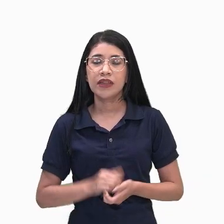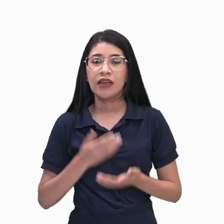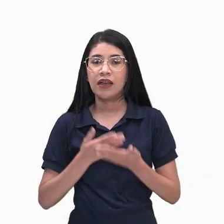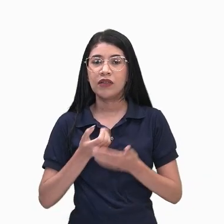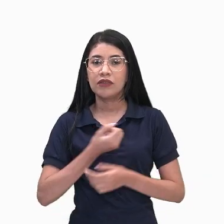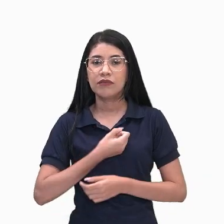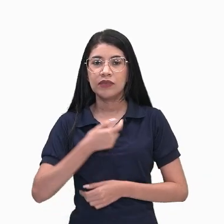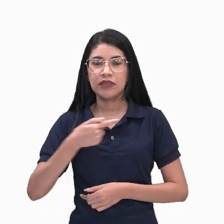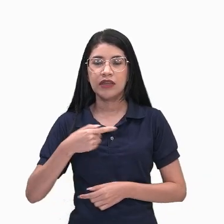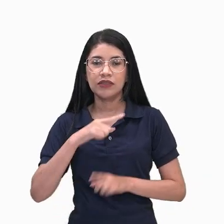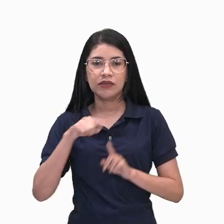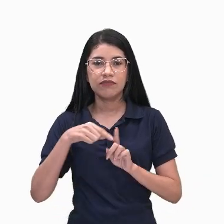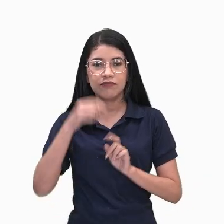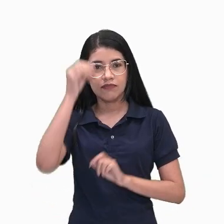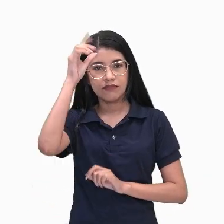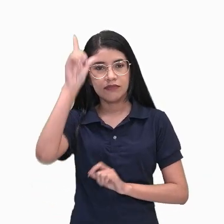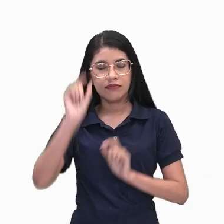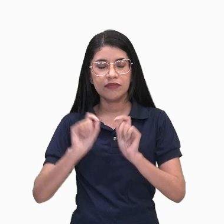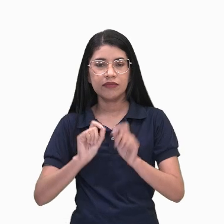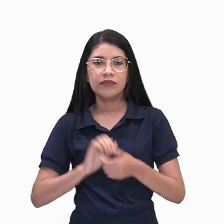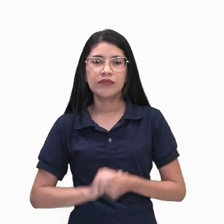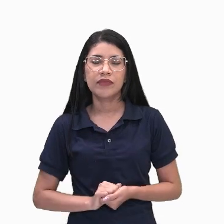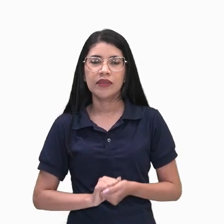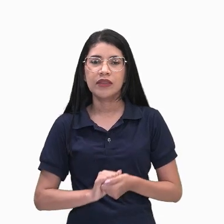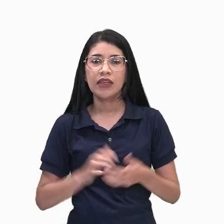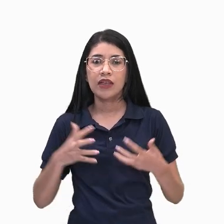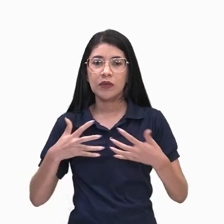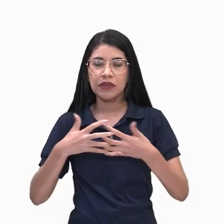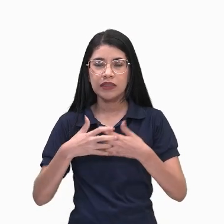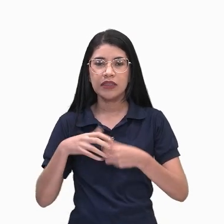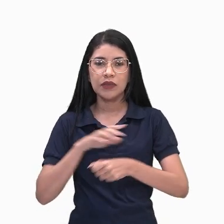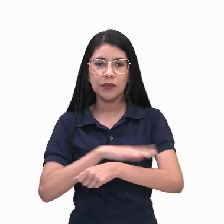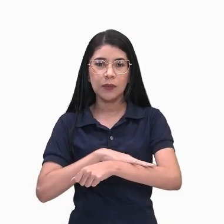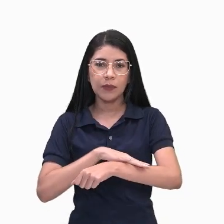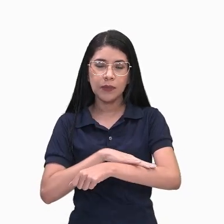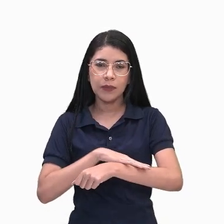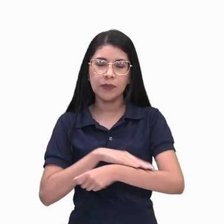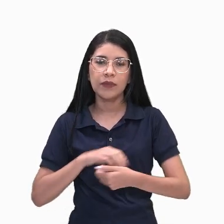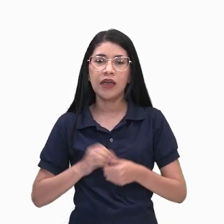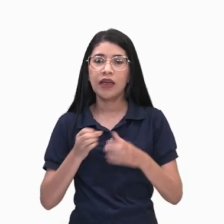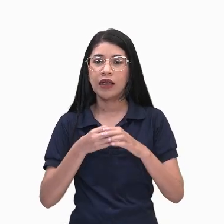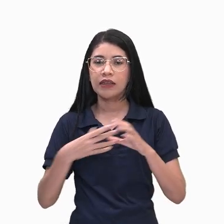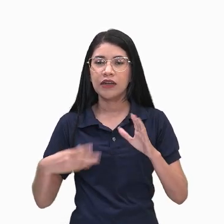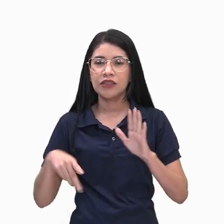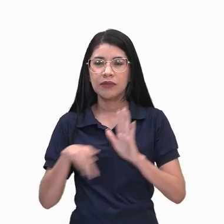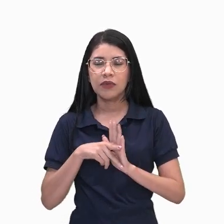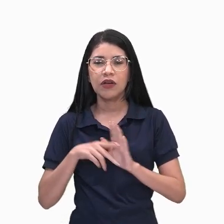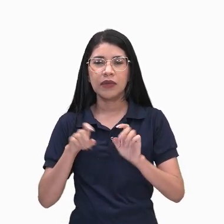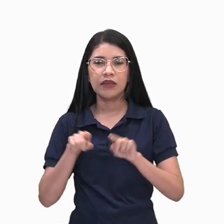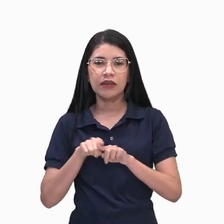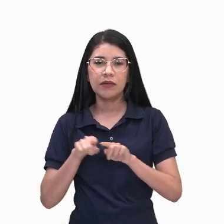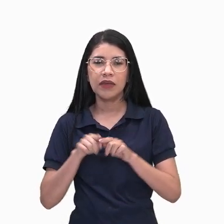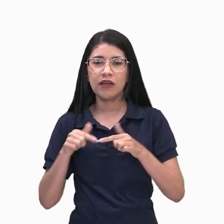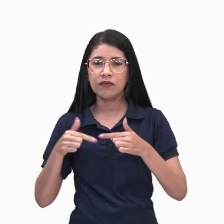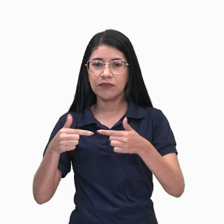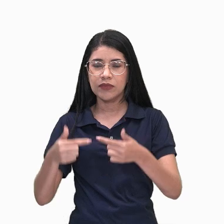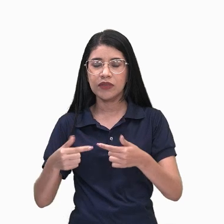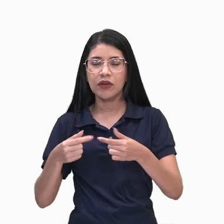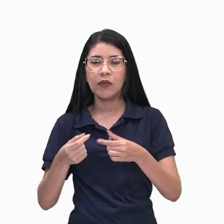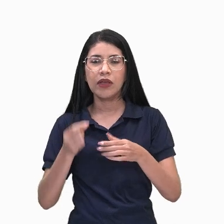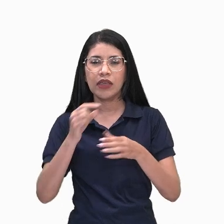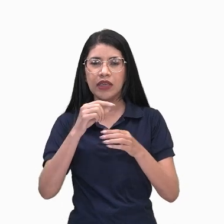7, que traz aí como objeto de conhecimento tecido epitelial, características estruturais, funções